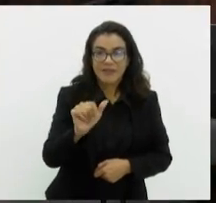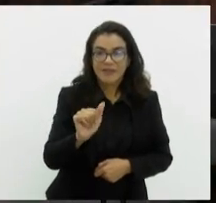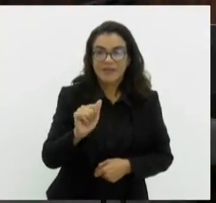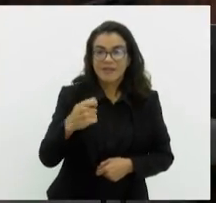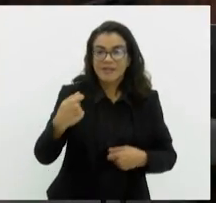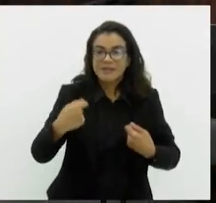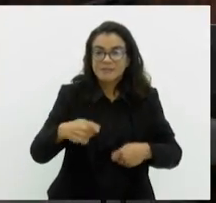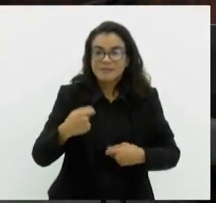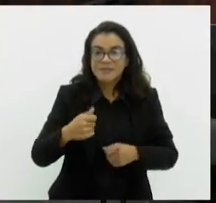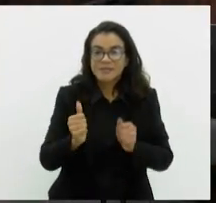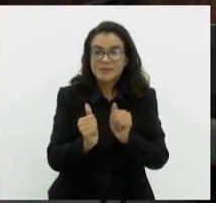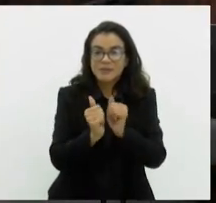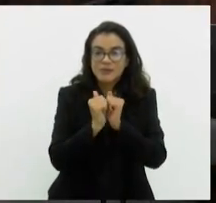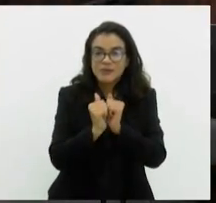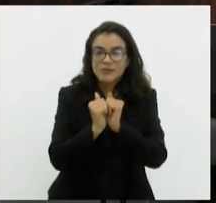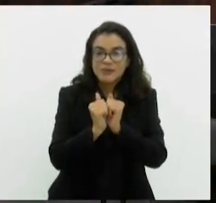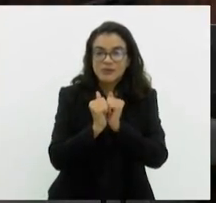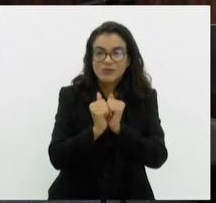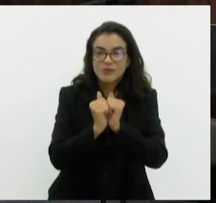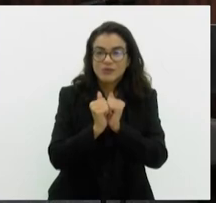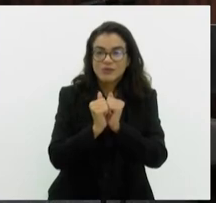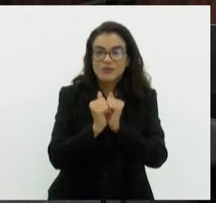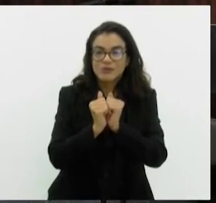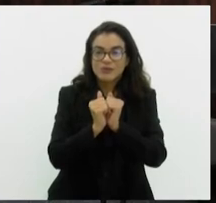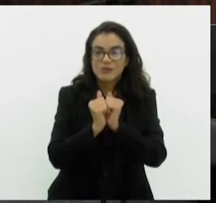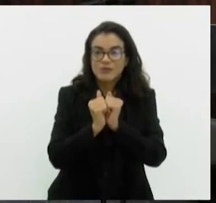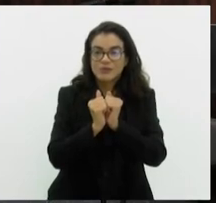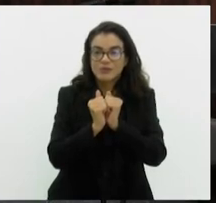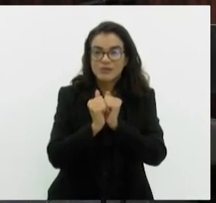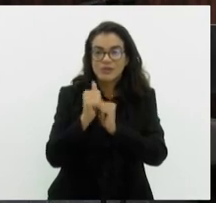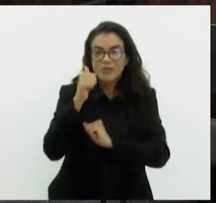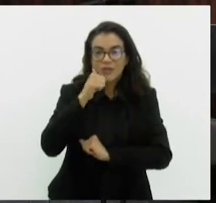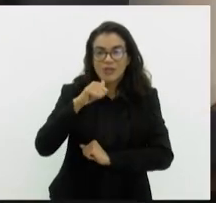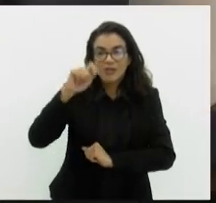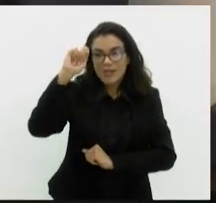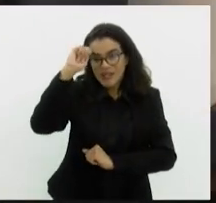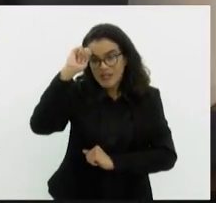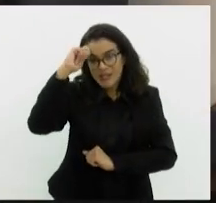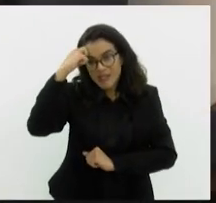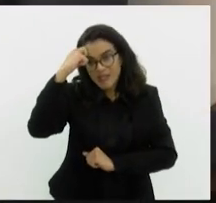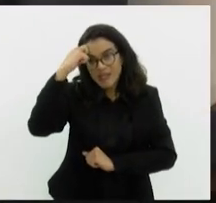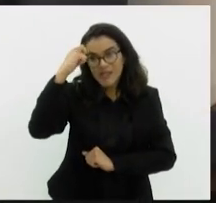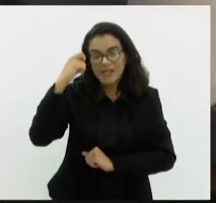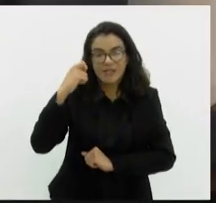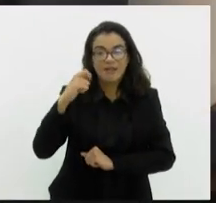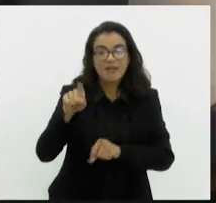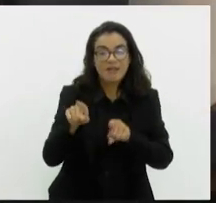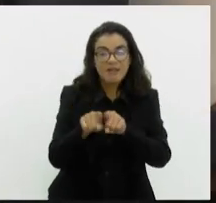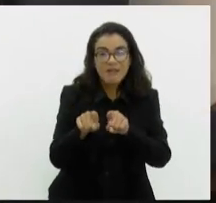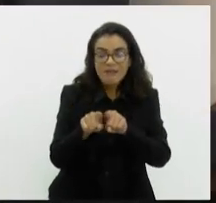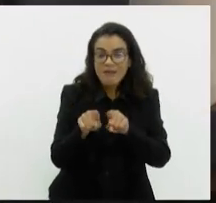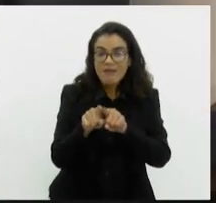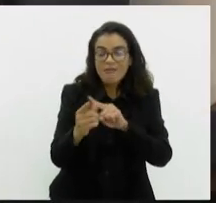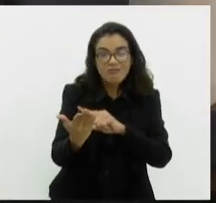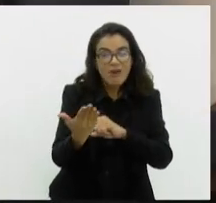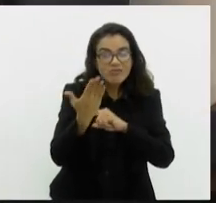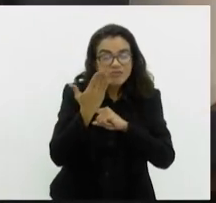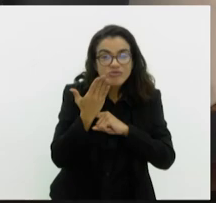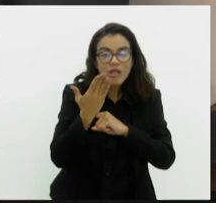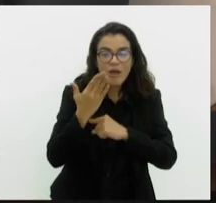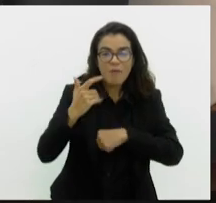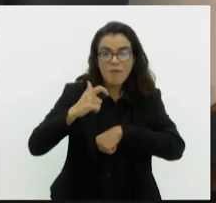estar perto dessas possibilidades de existência de mulheres negras, porque são elas que nos forjam e nos forjam para esses lugares